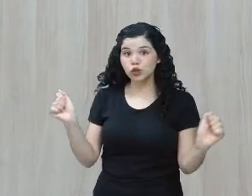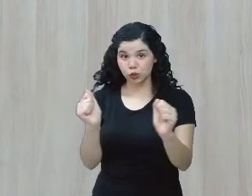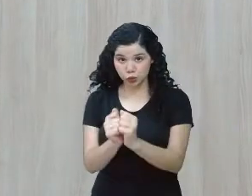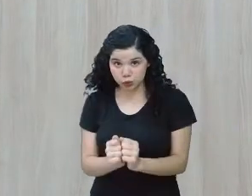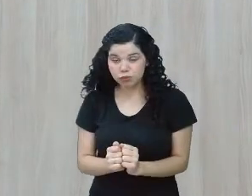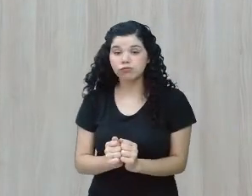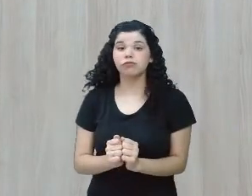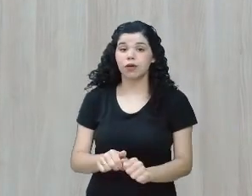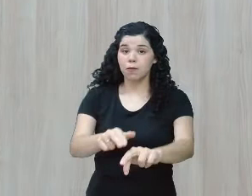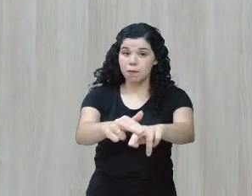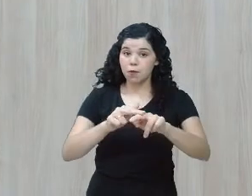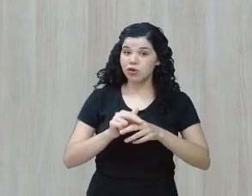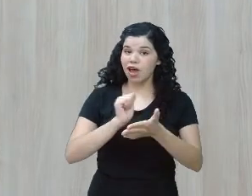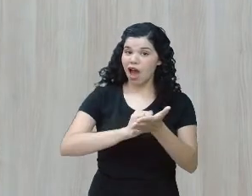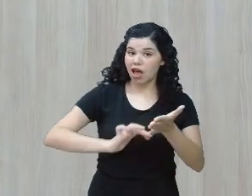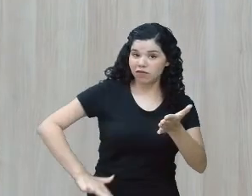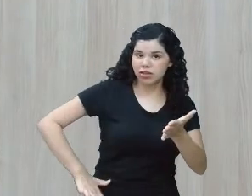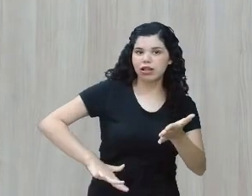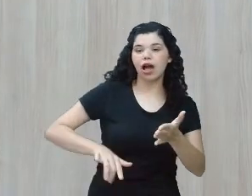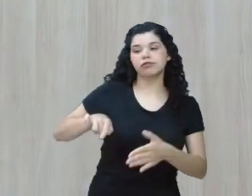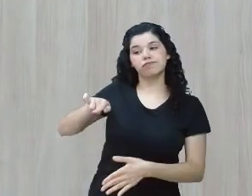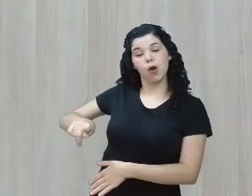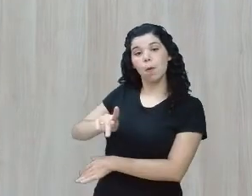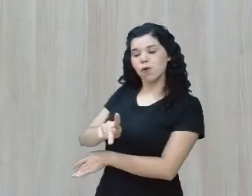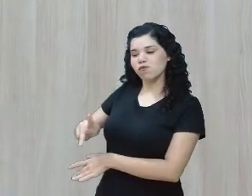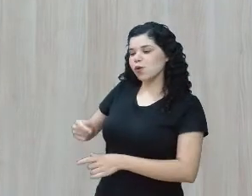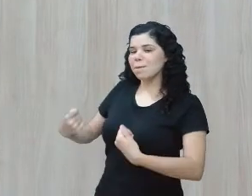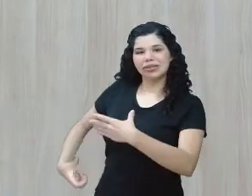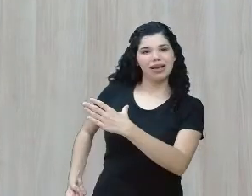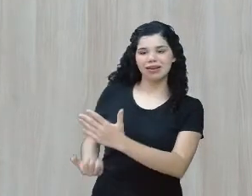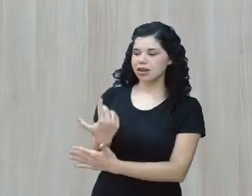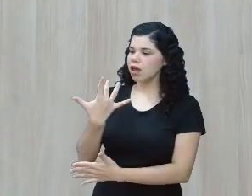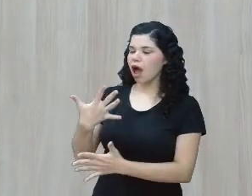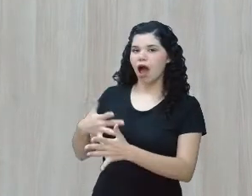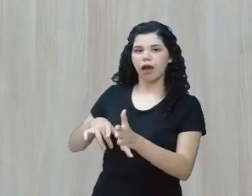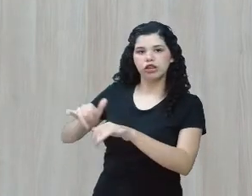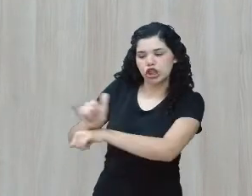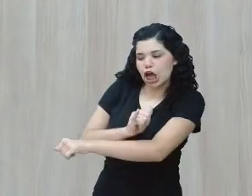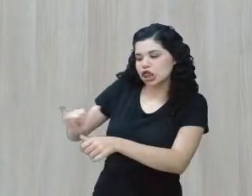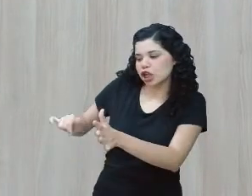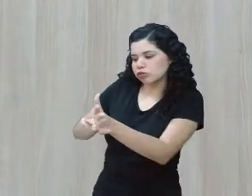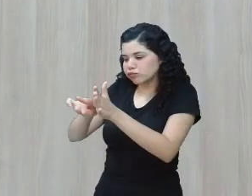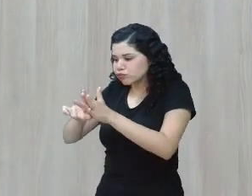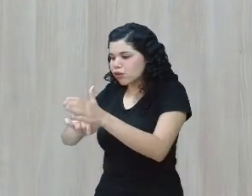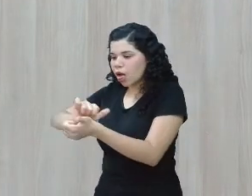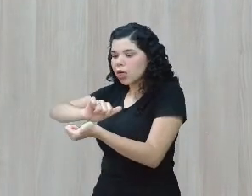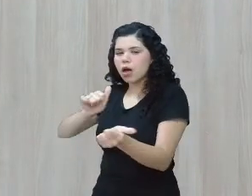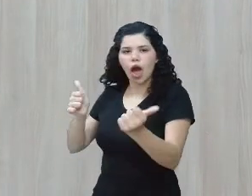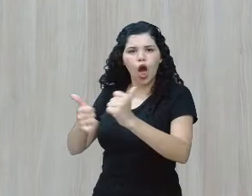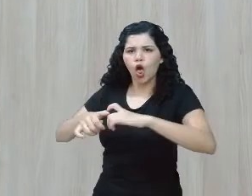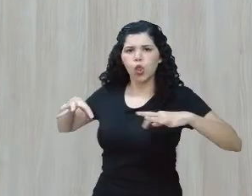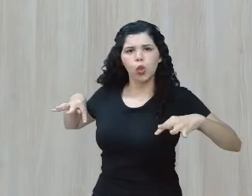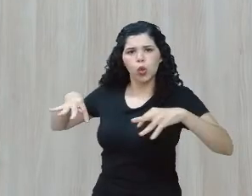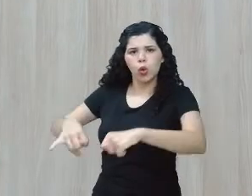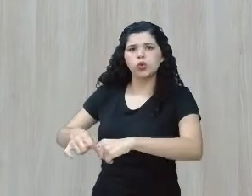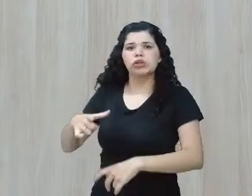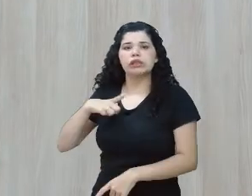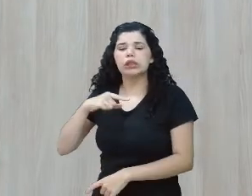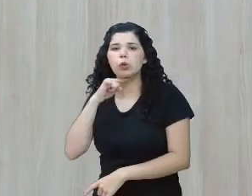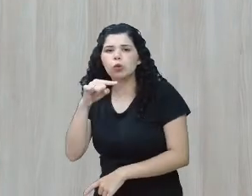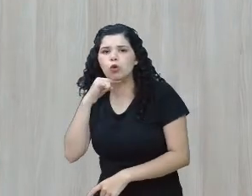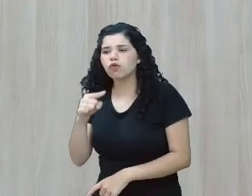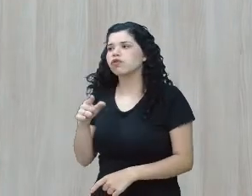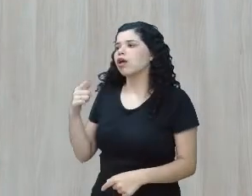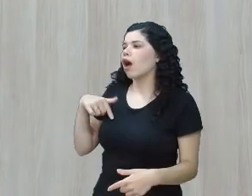essas atividades, o professor é que tem que fazer, o professor é que pesquisa, é que faz essa adaptação. Se ele tem alguma dúvida,